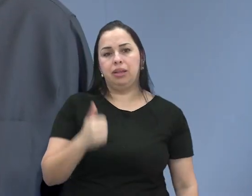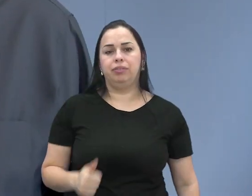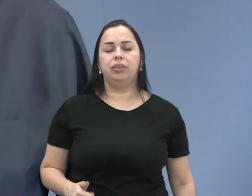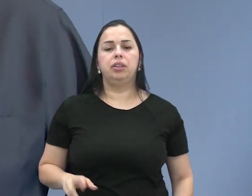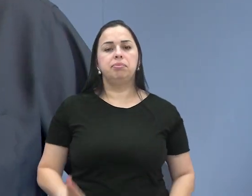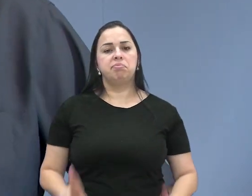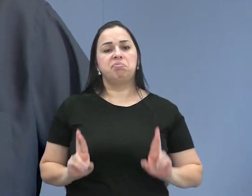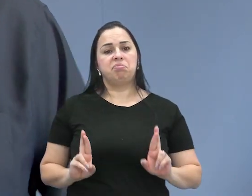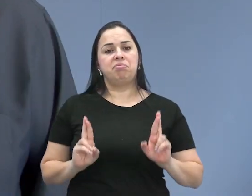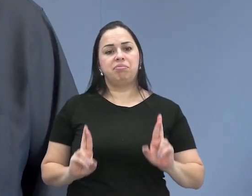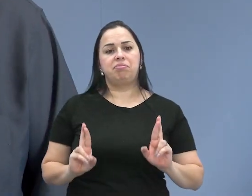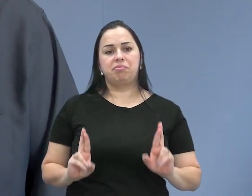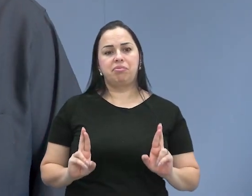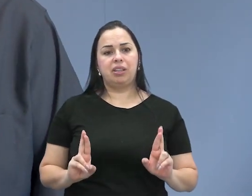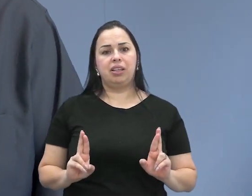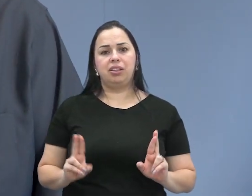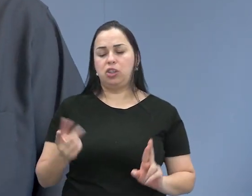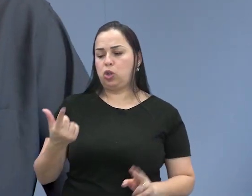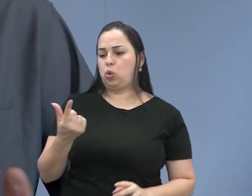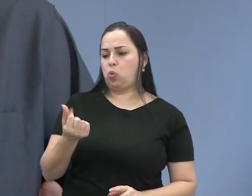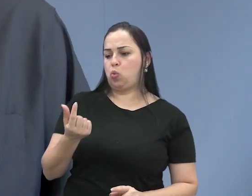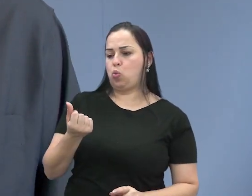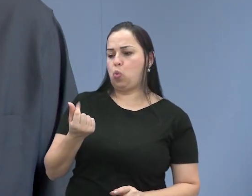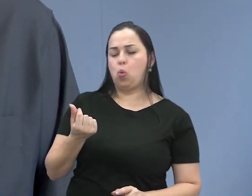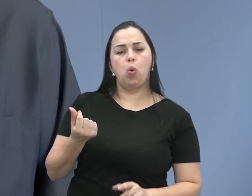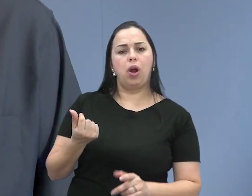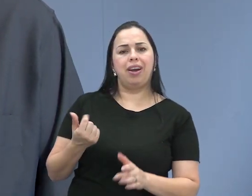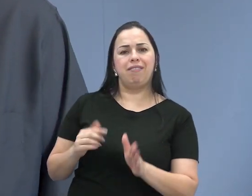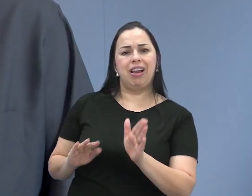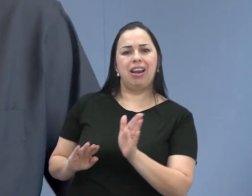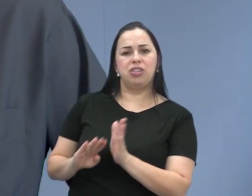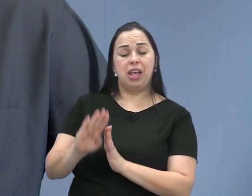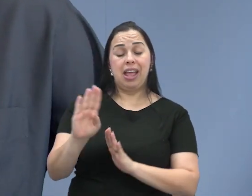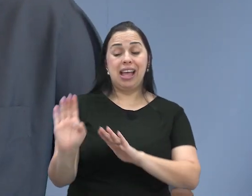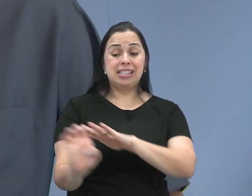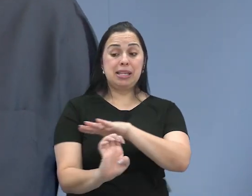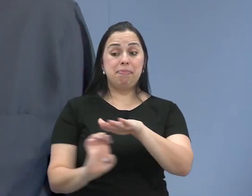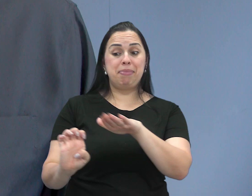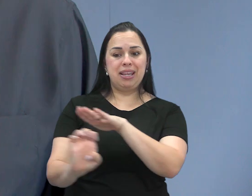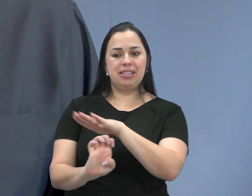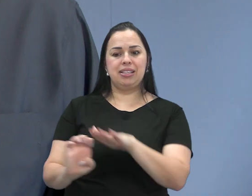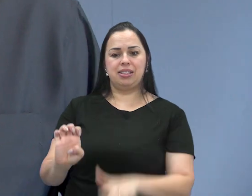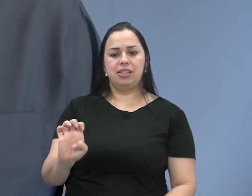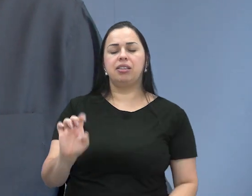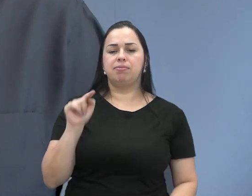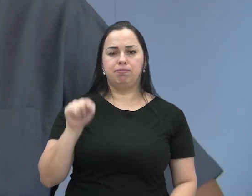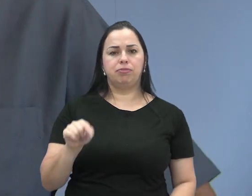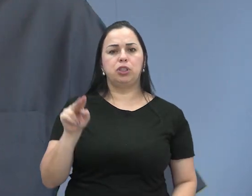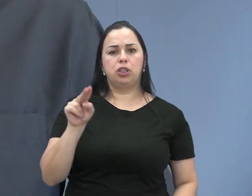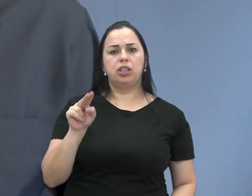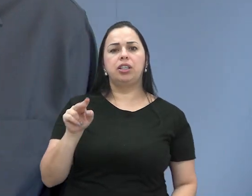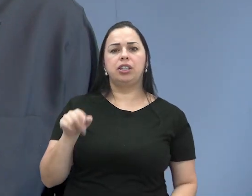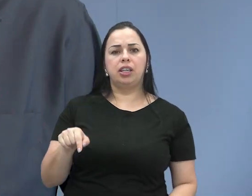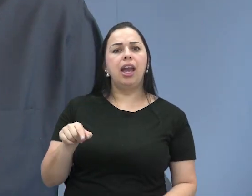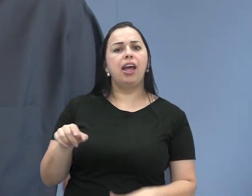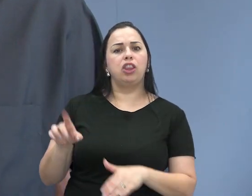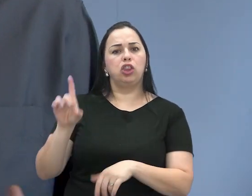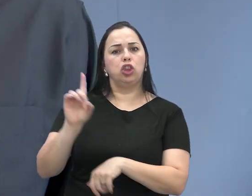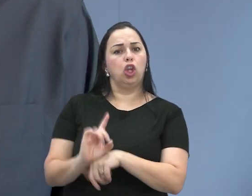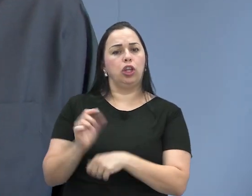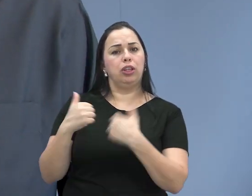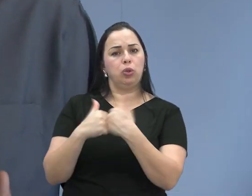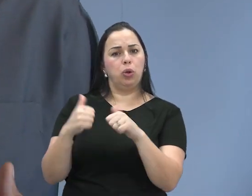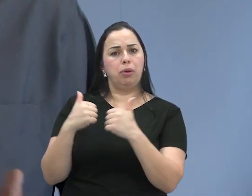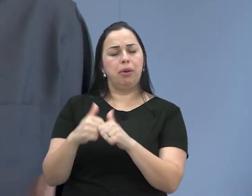Eu espero que com esse aumento também da passagem, as empresas que controlam o sistema